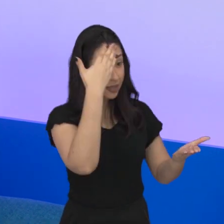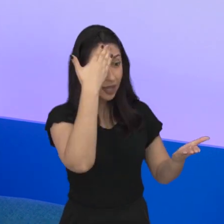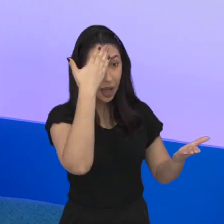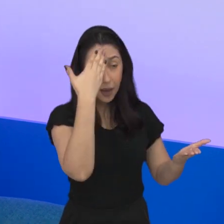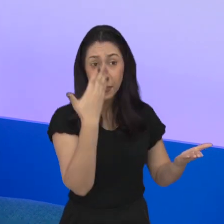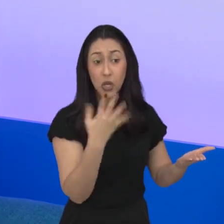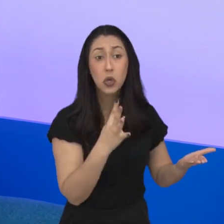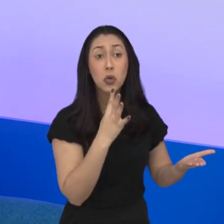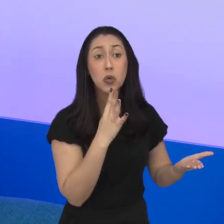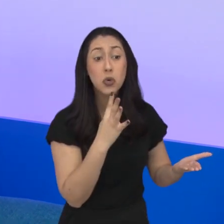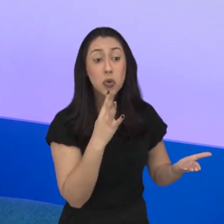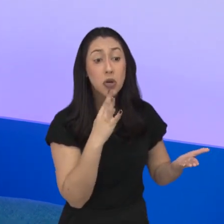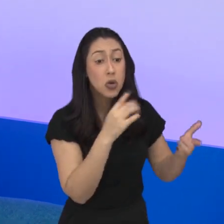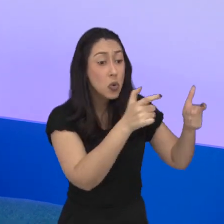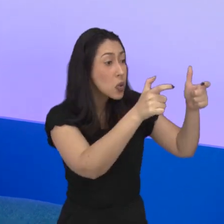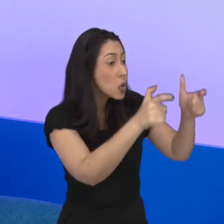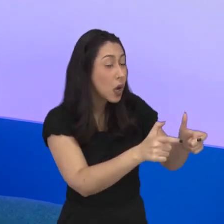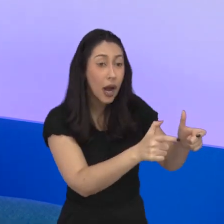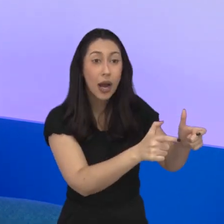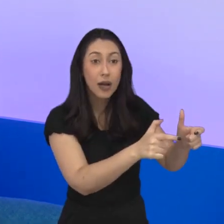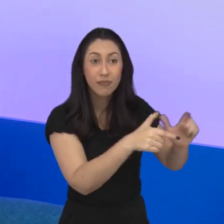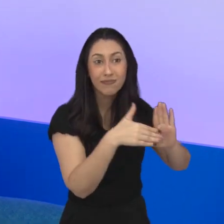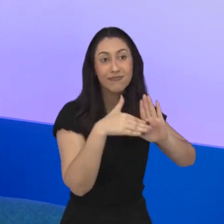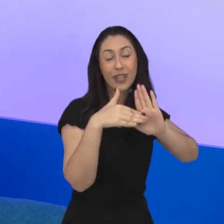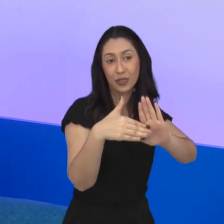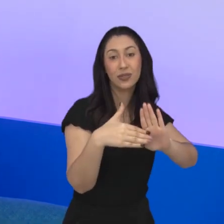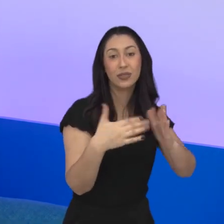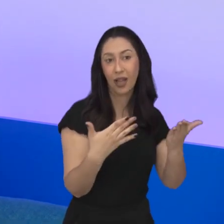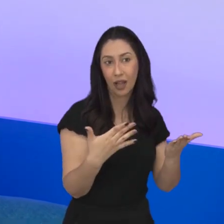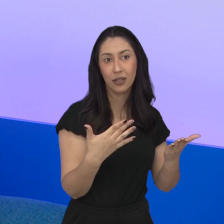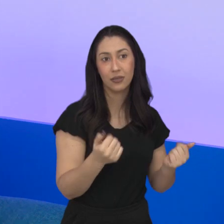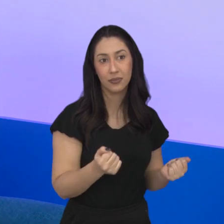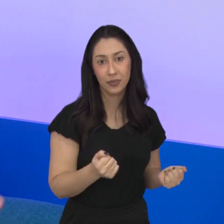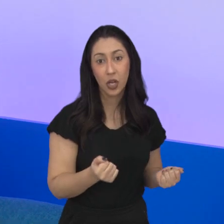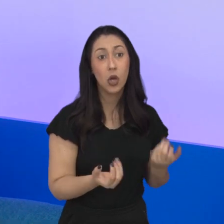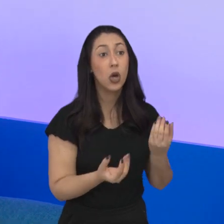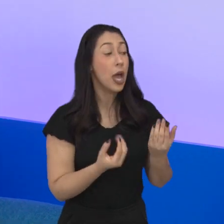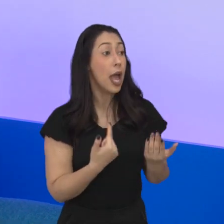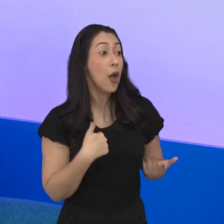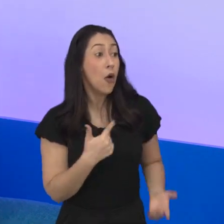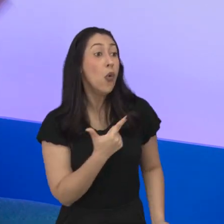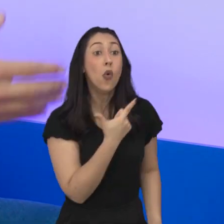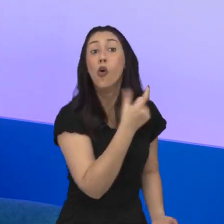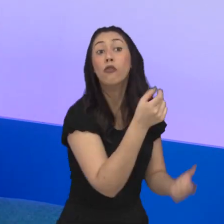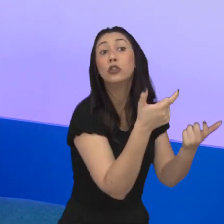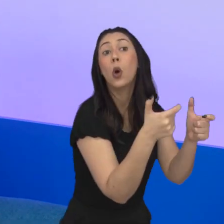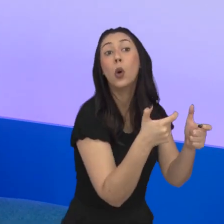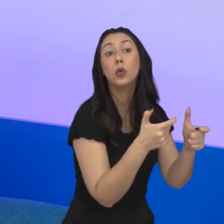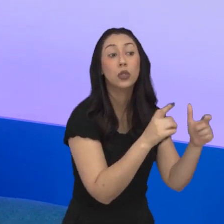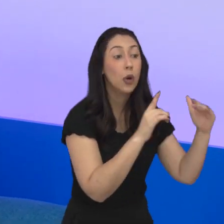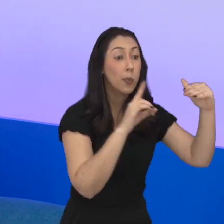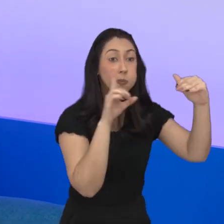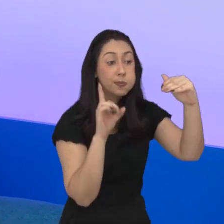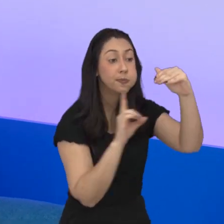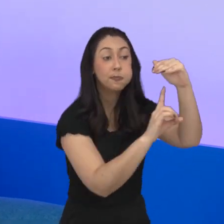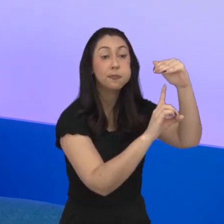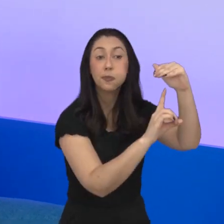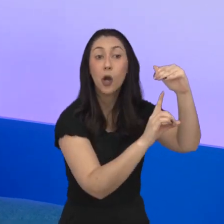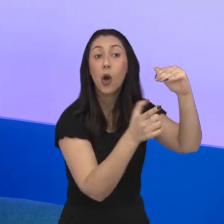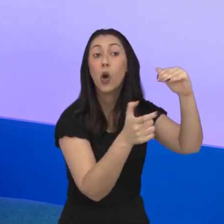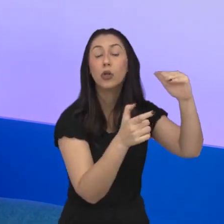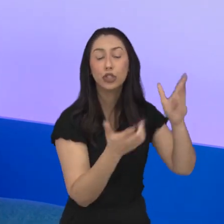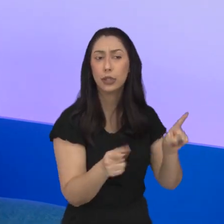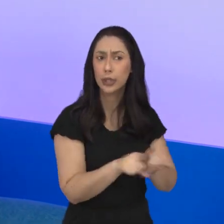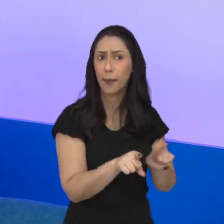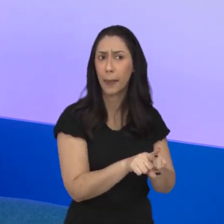comunidade para saber como agir frente a um evento extremo, né? Algum risco, um deslizamento, uma inundação, para onde eu devo ir, onde eu devo me abrigar, quais